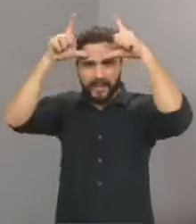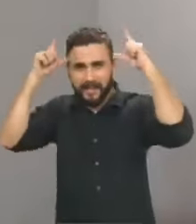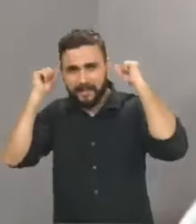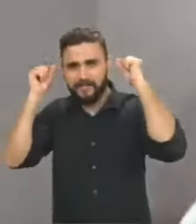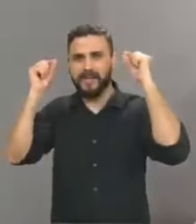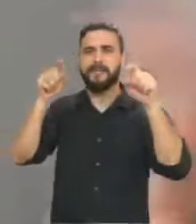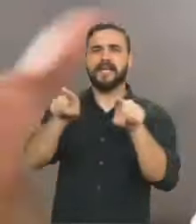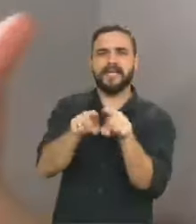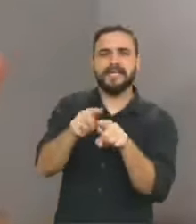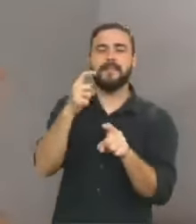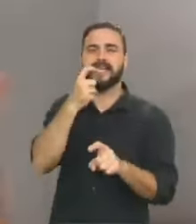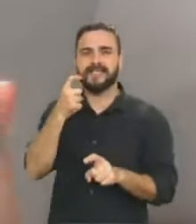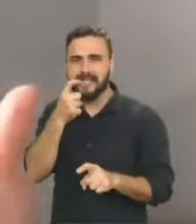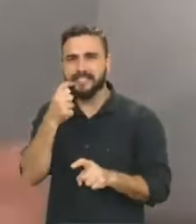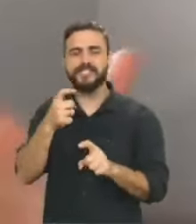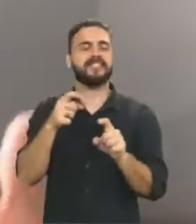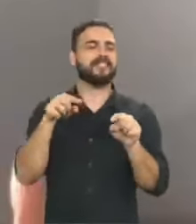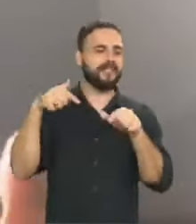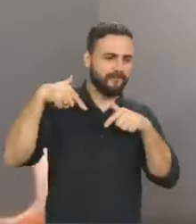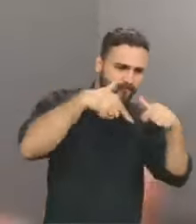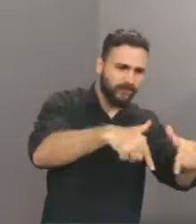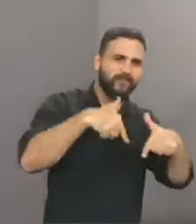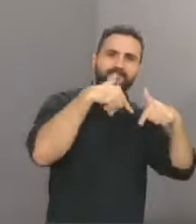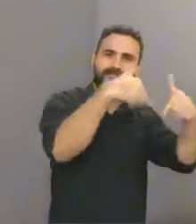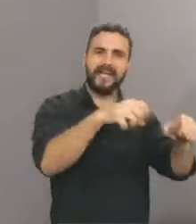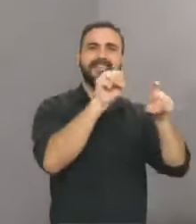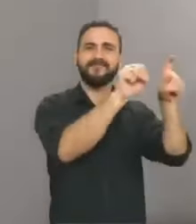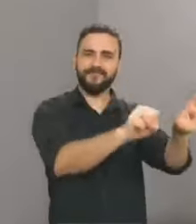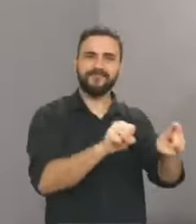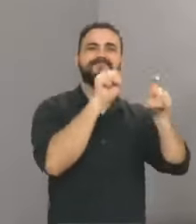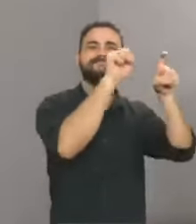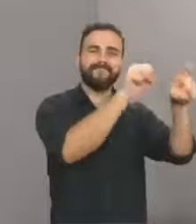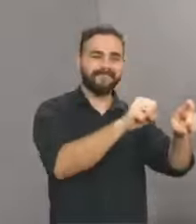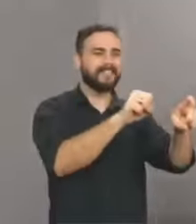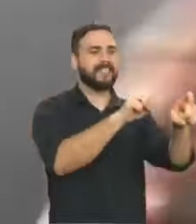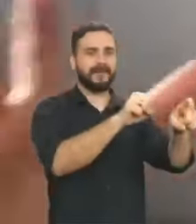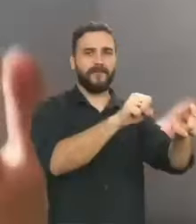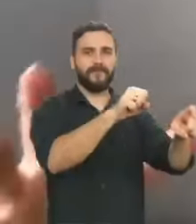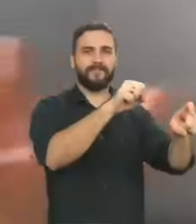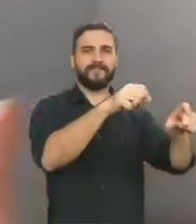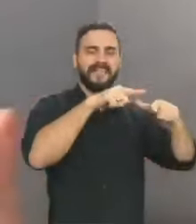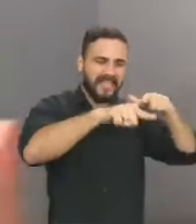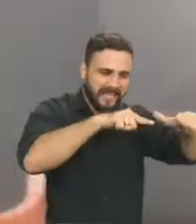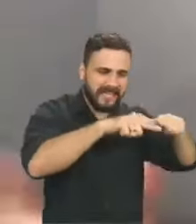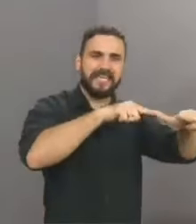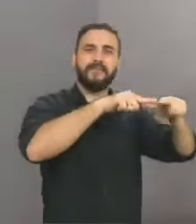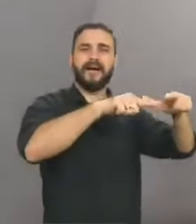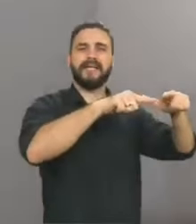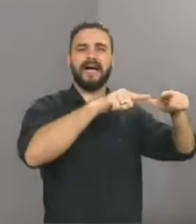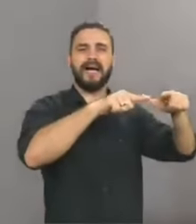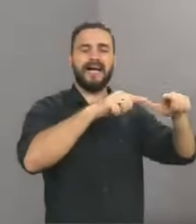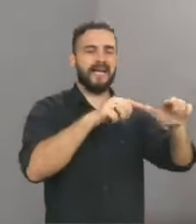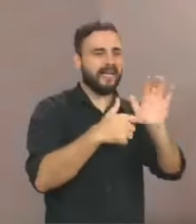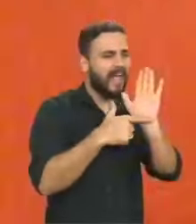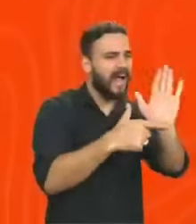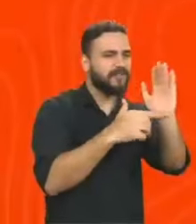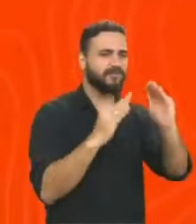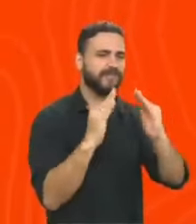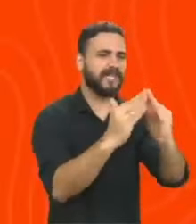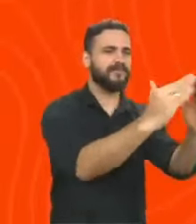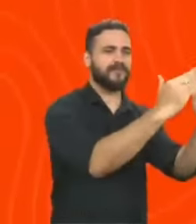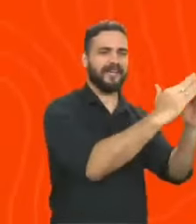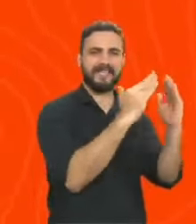população, inúmeras crianças atendidas, inúmeras casas, e também